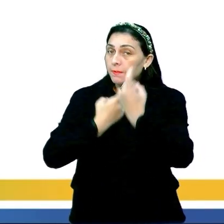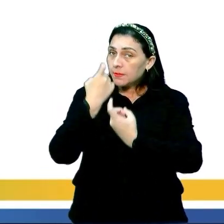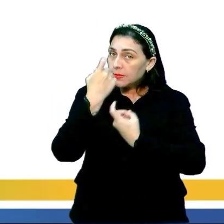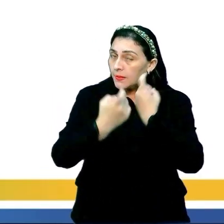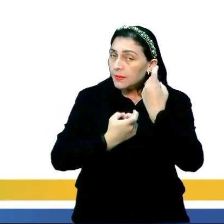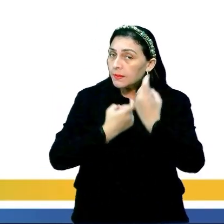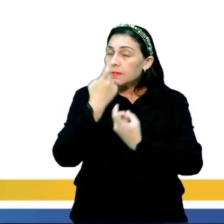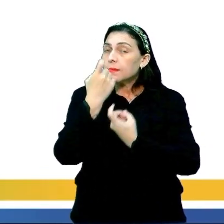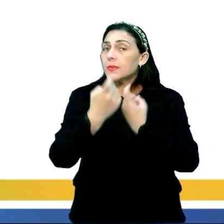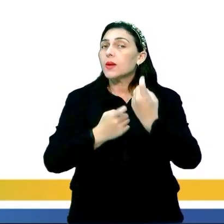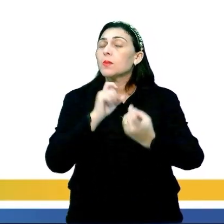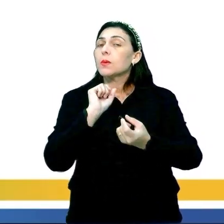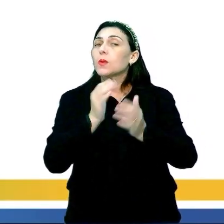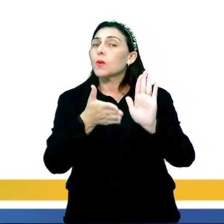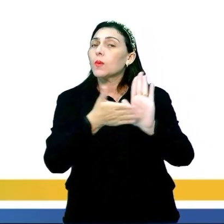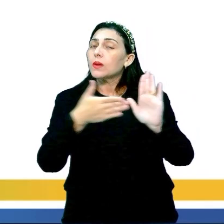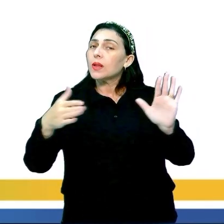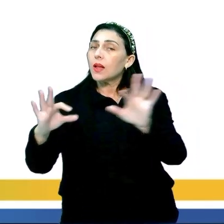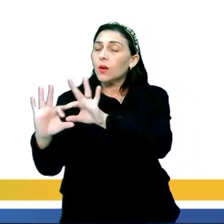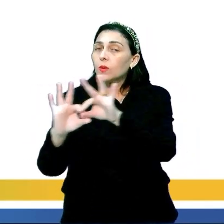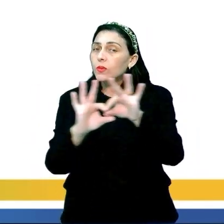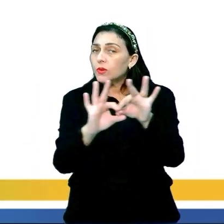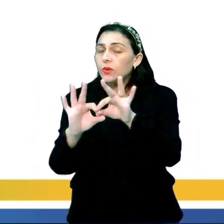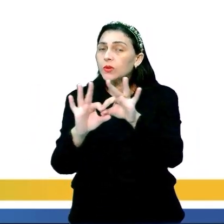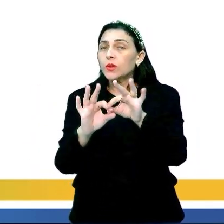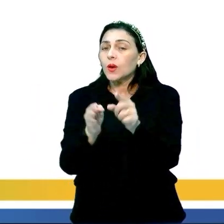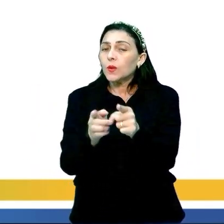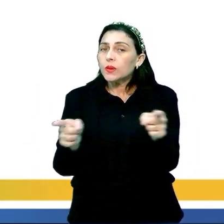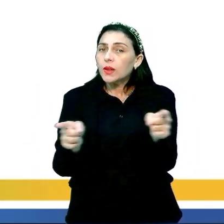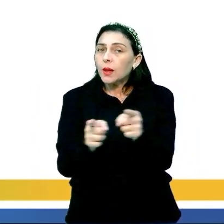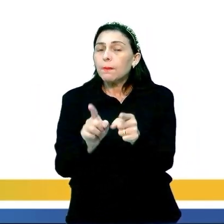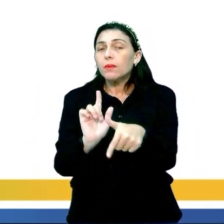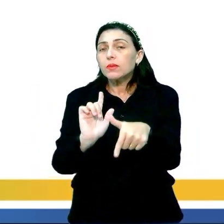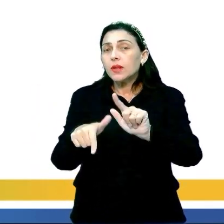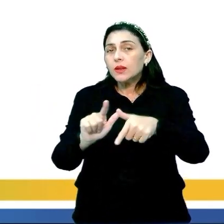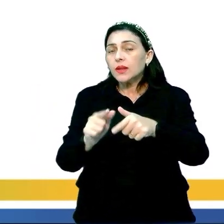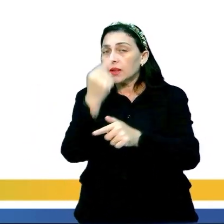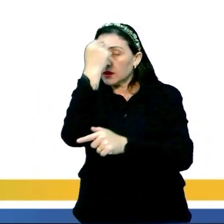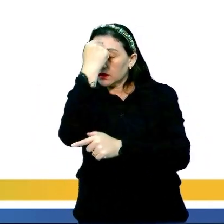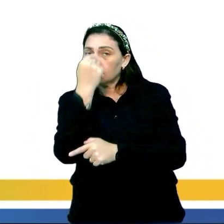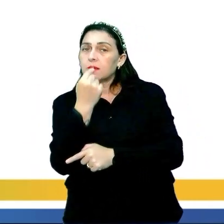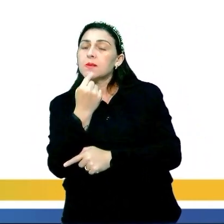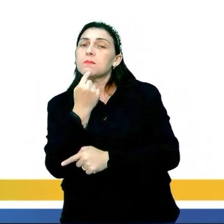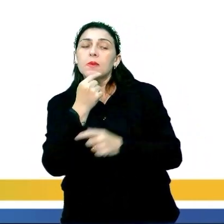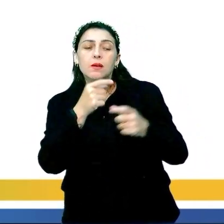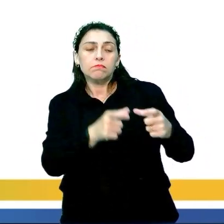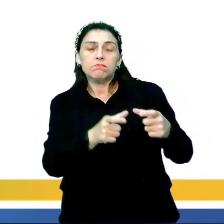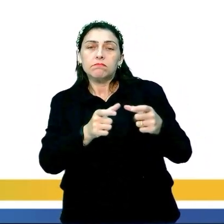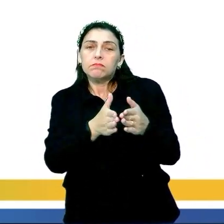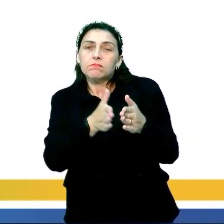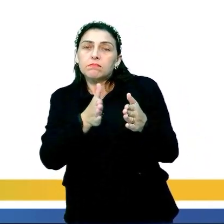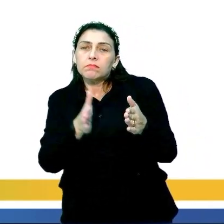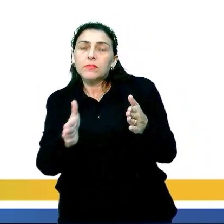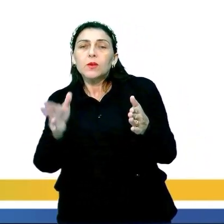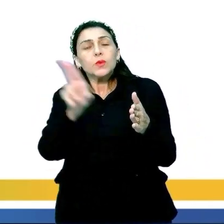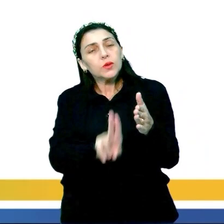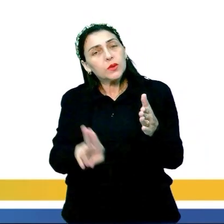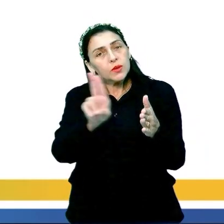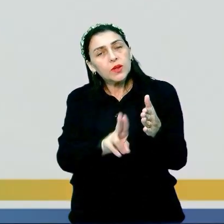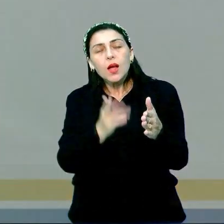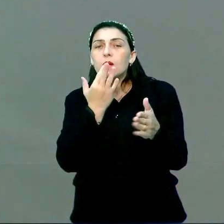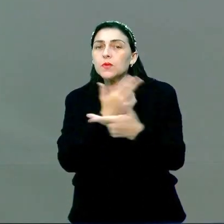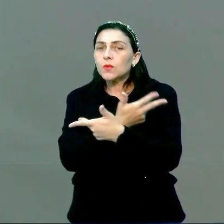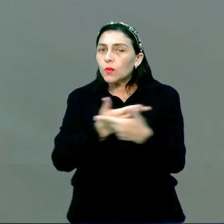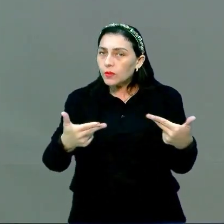Preocupação com a estética, harmonia entre tamanhos de letras, imagens, espaçamentos e utilização